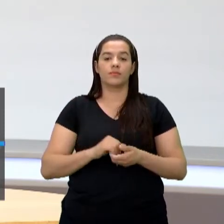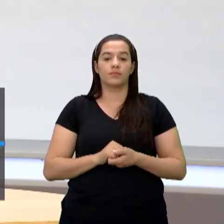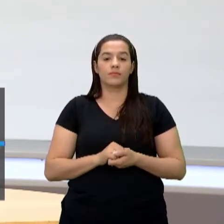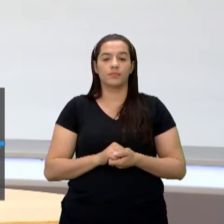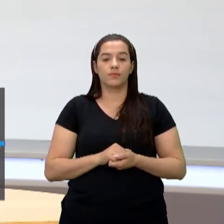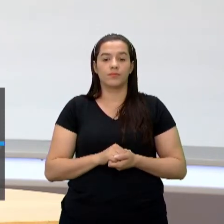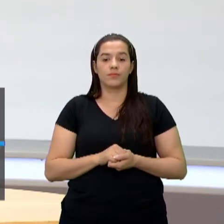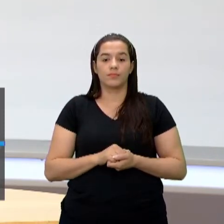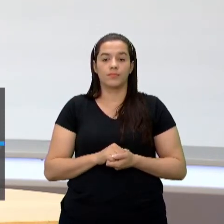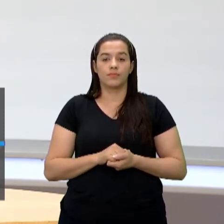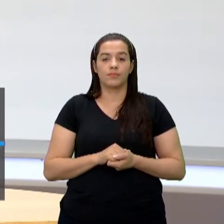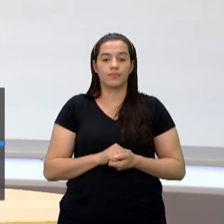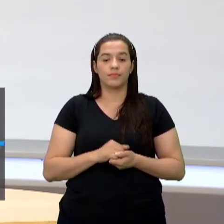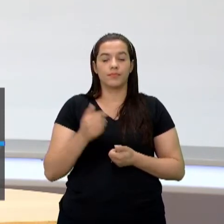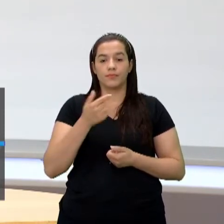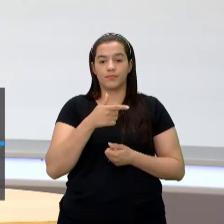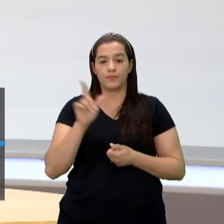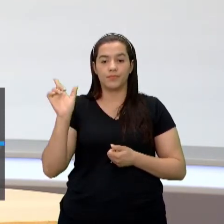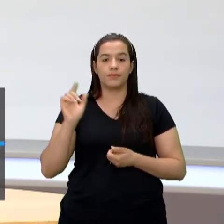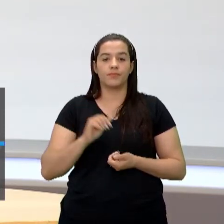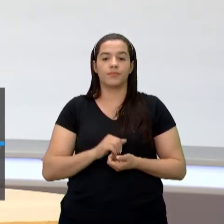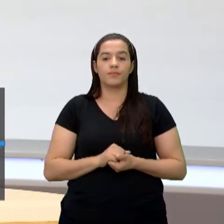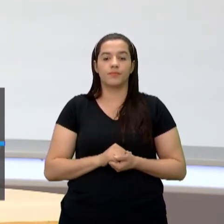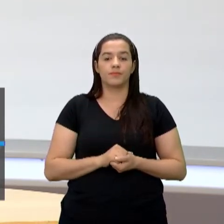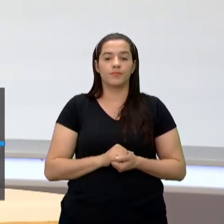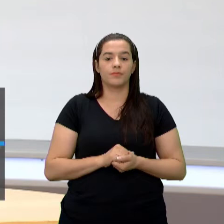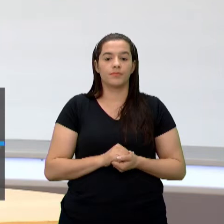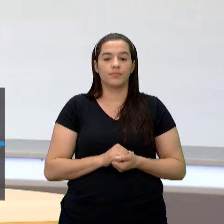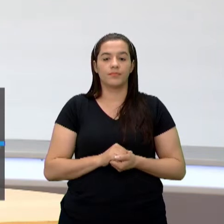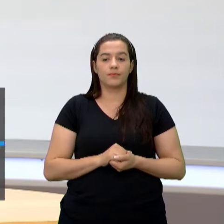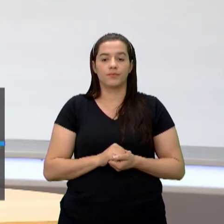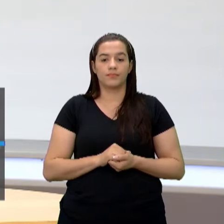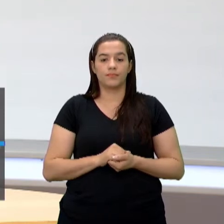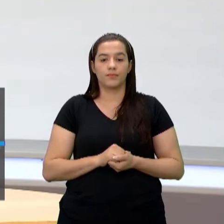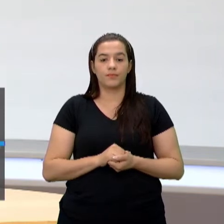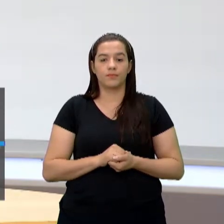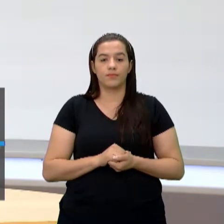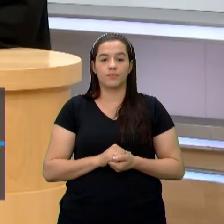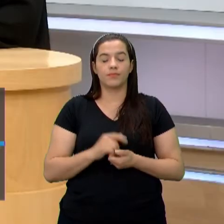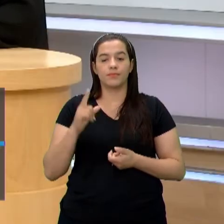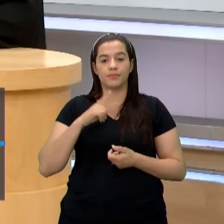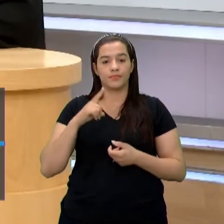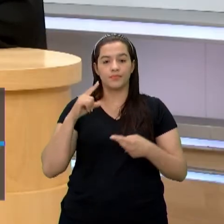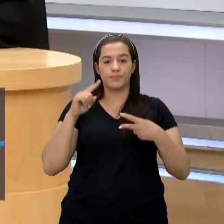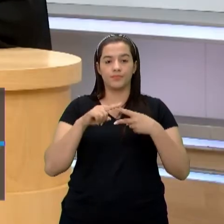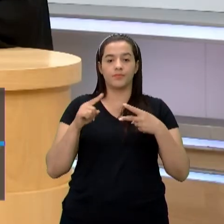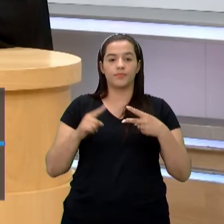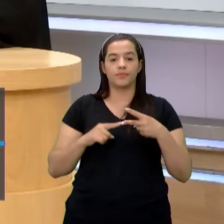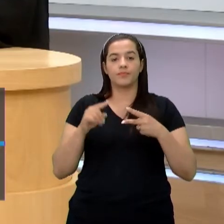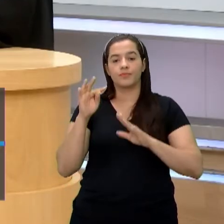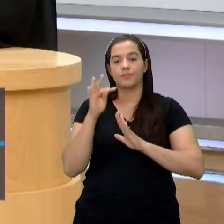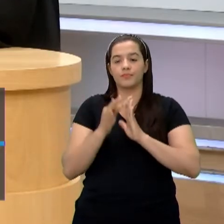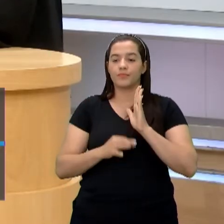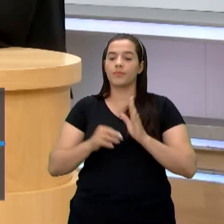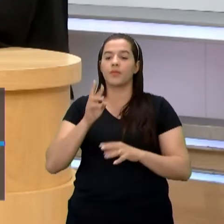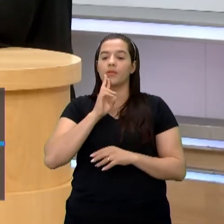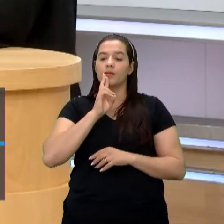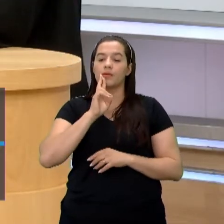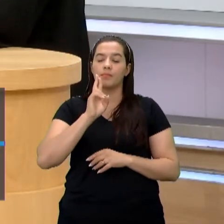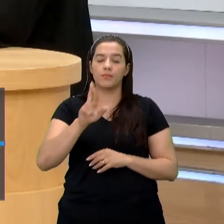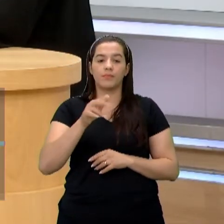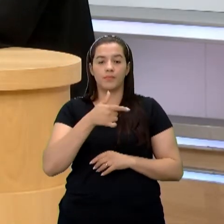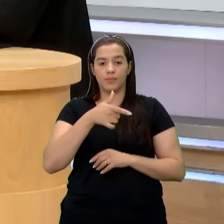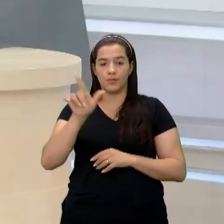Ok? Próxima agora, Elaine. Ótimo. Vamos lá, então. Temos dois textos aqui para, então, responder